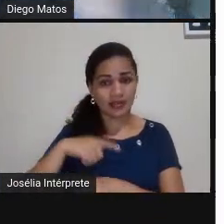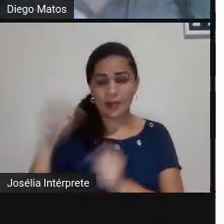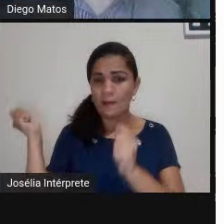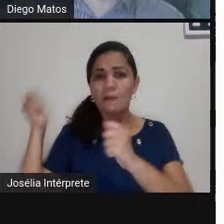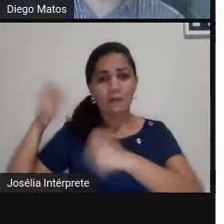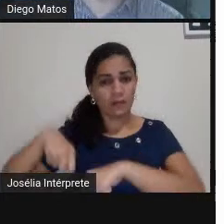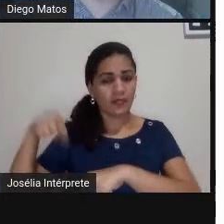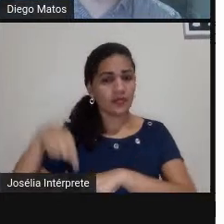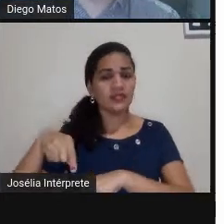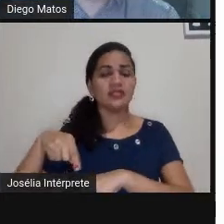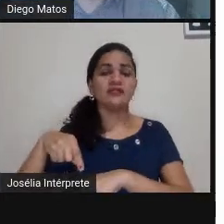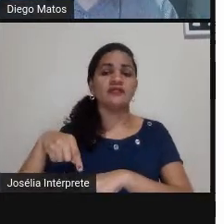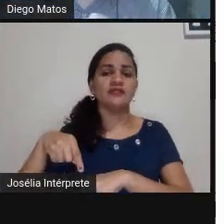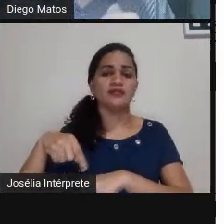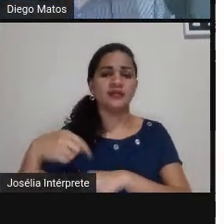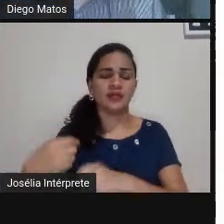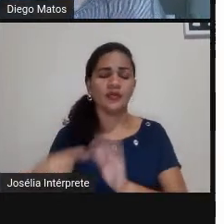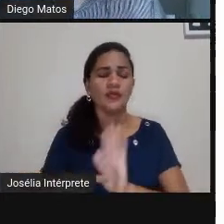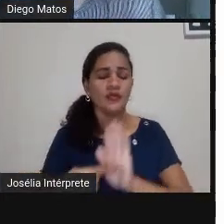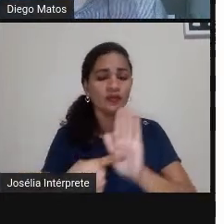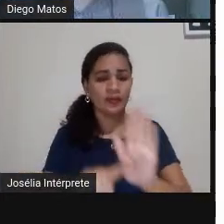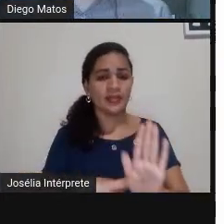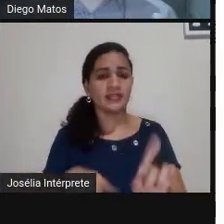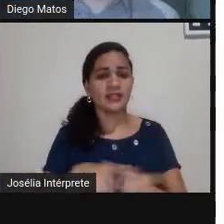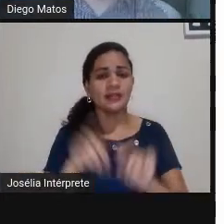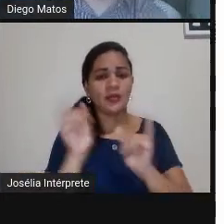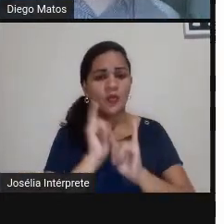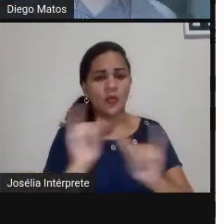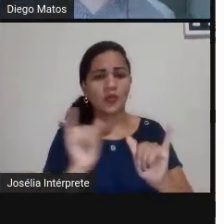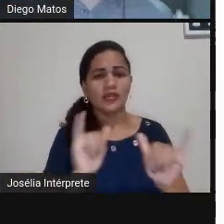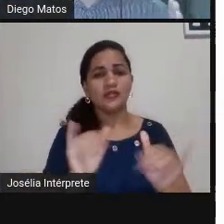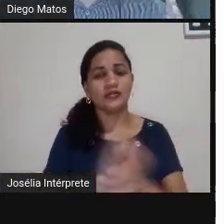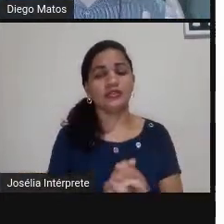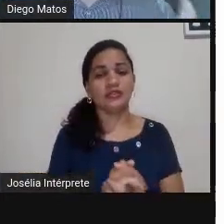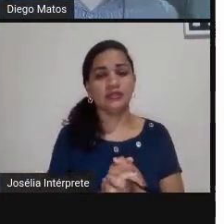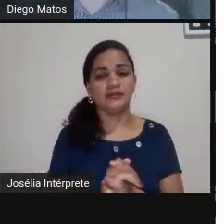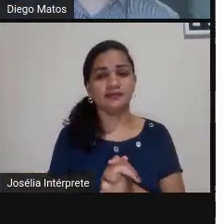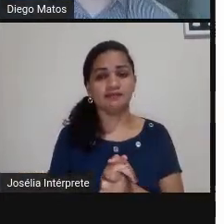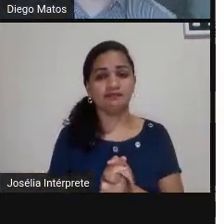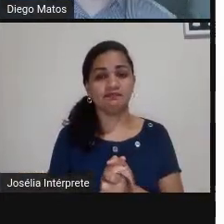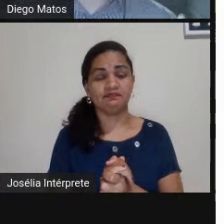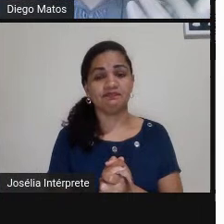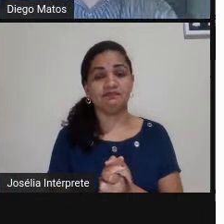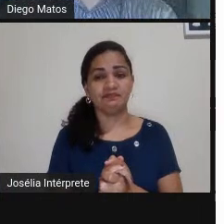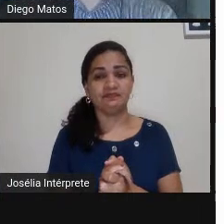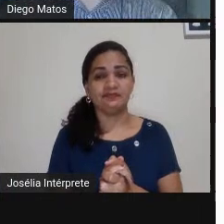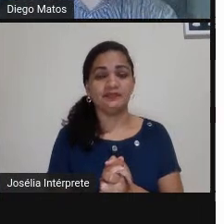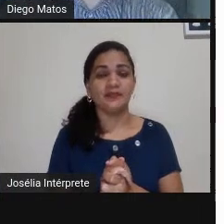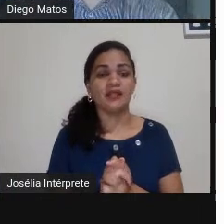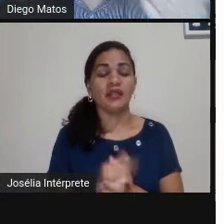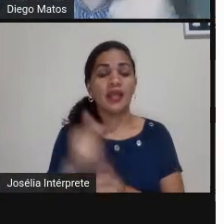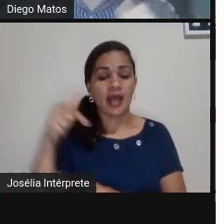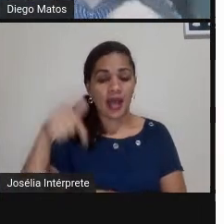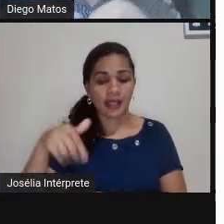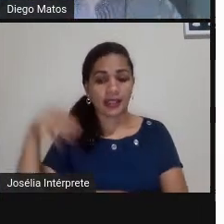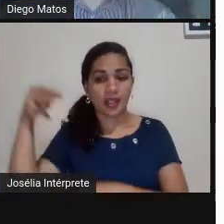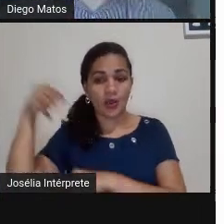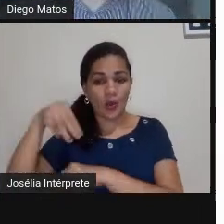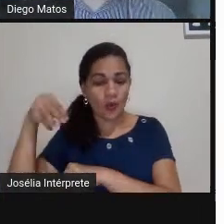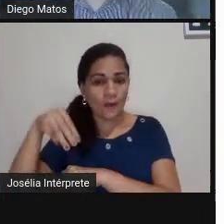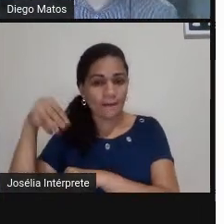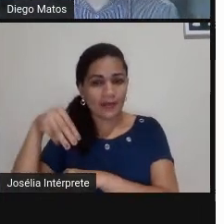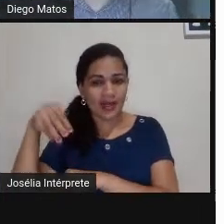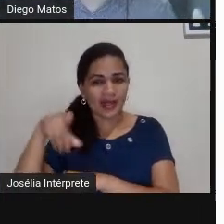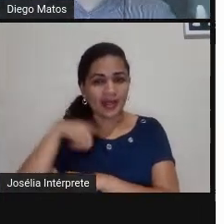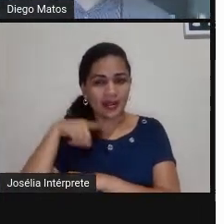absurdo para isso eu trouxe para vocês também outra notícia nem tão quente tá mas só relatando que o Maranhão ele já